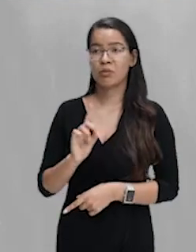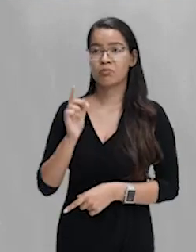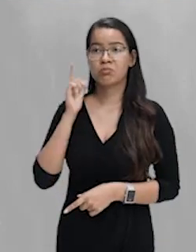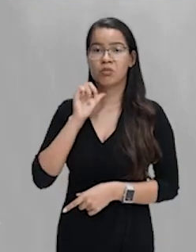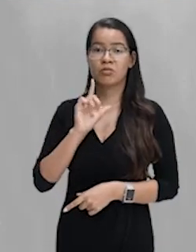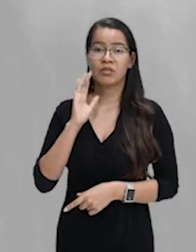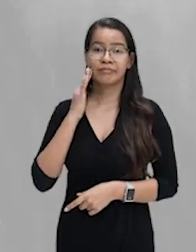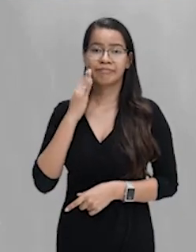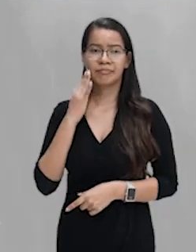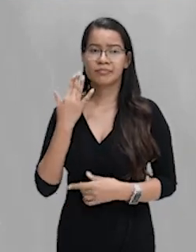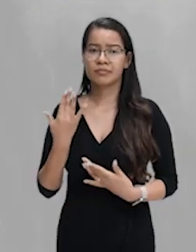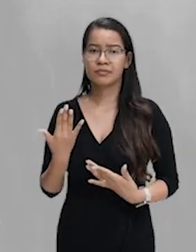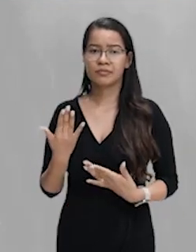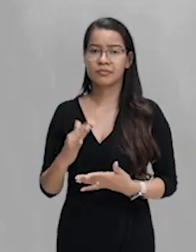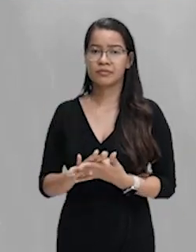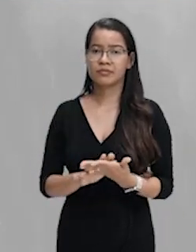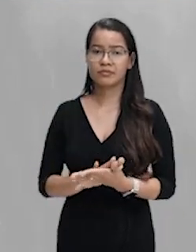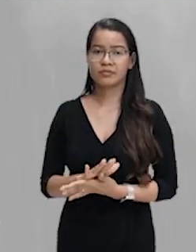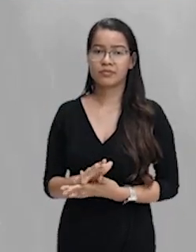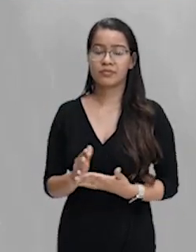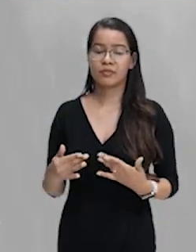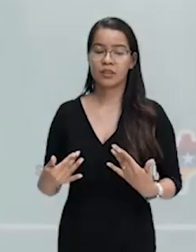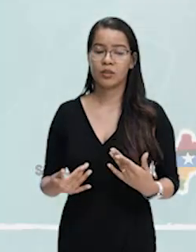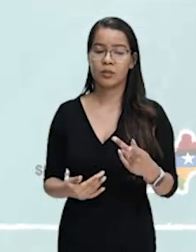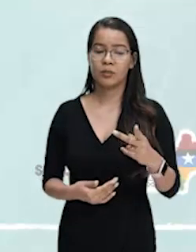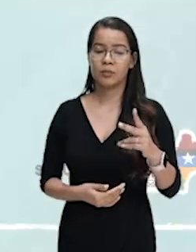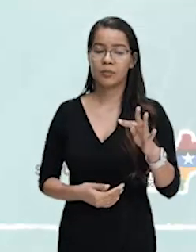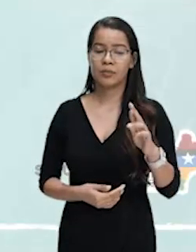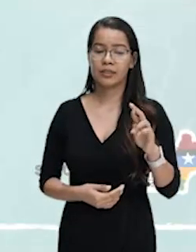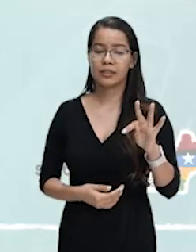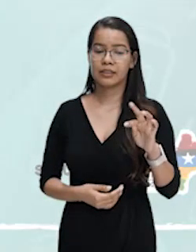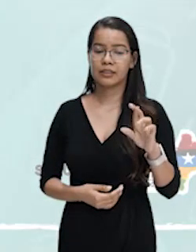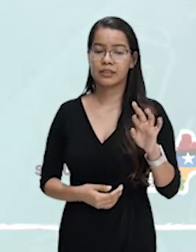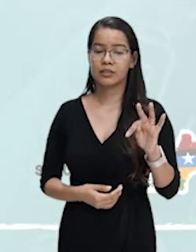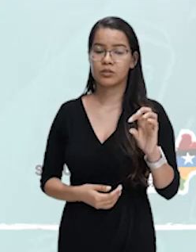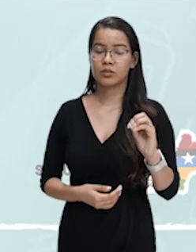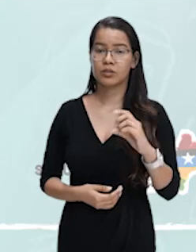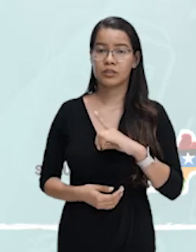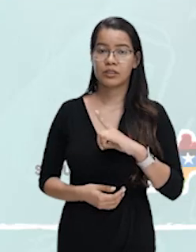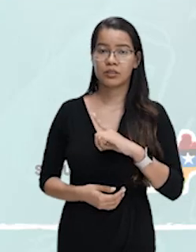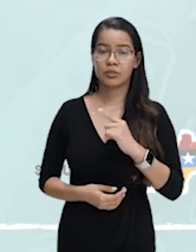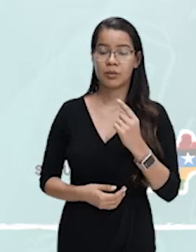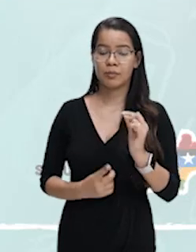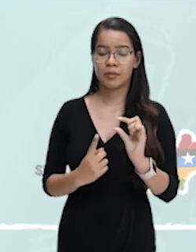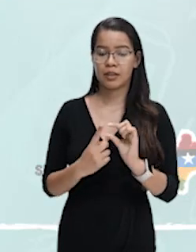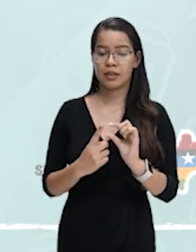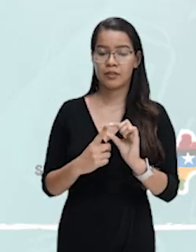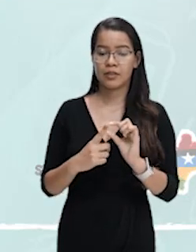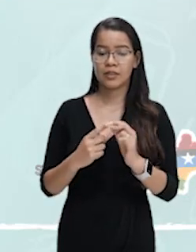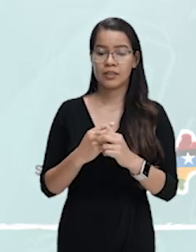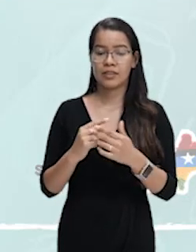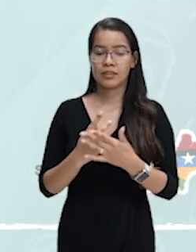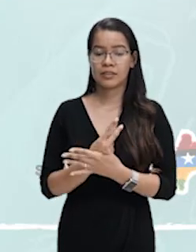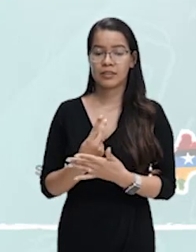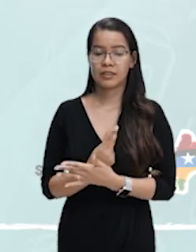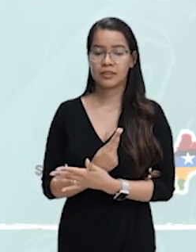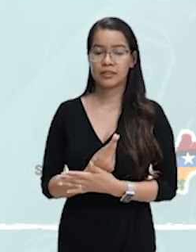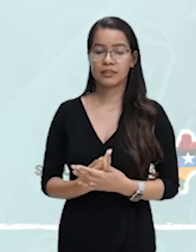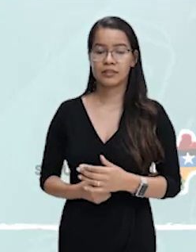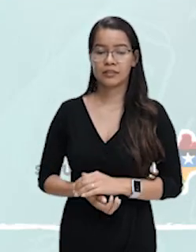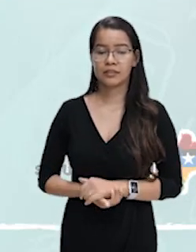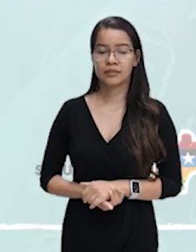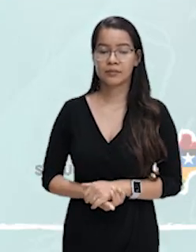lá. El pretérito, tá? Aqui tem uma palavrinha que está escrita errada, mas vocês já sabem a correta.